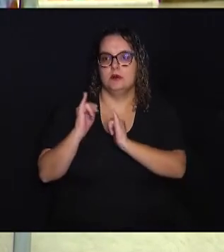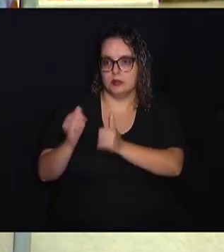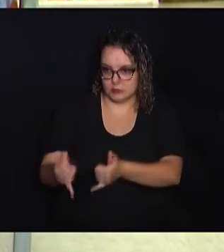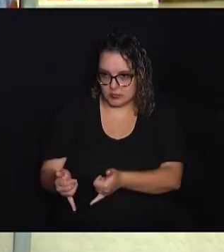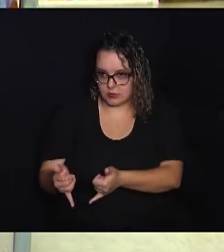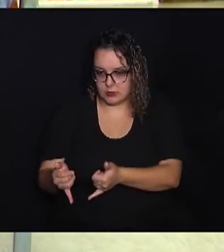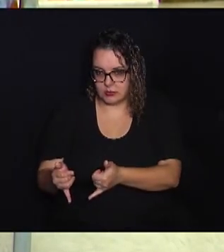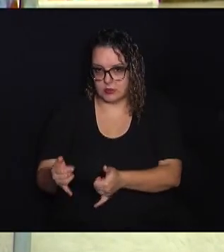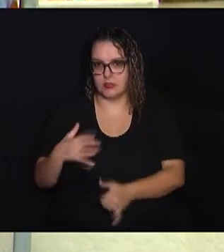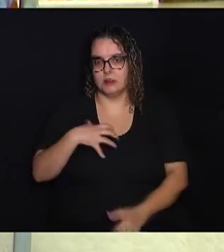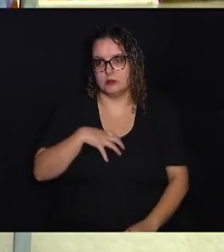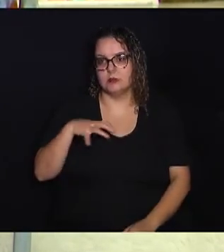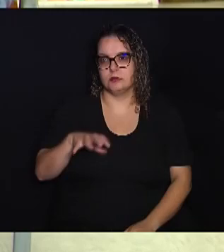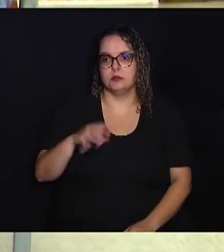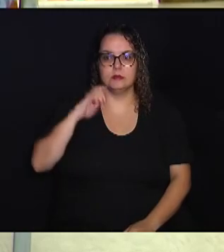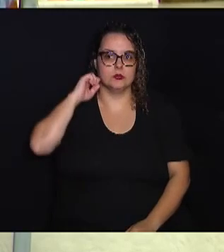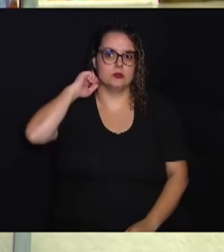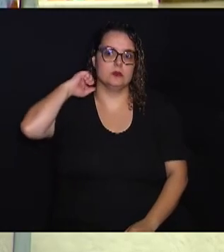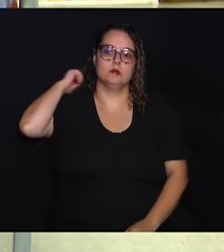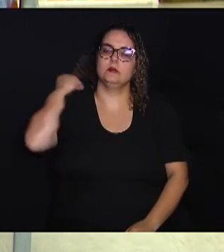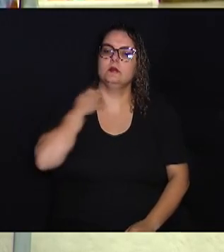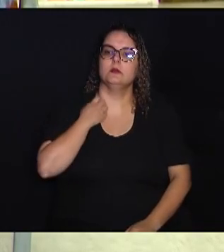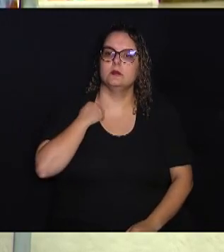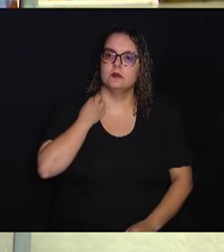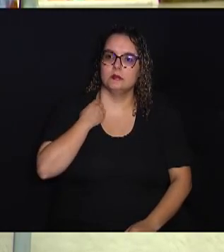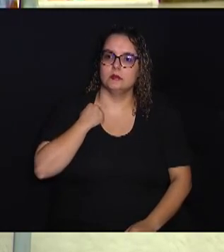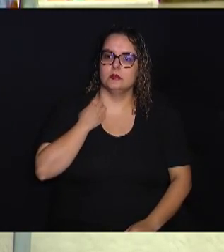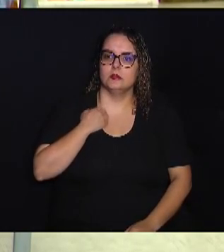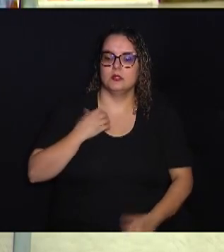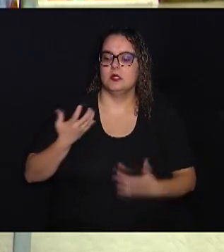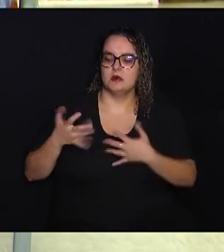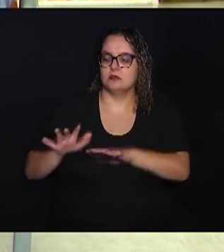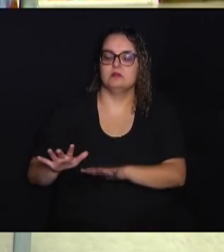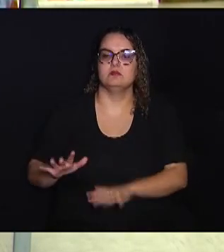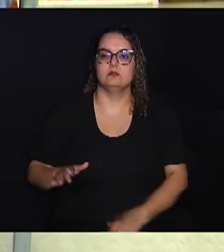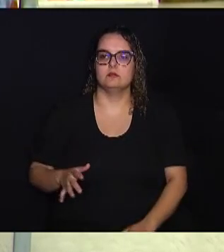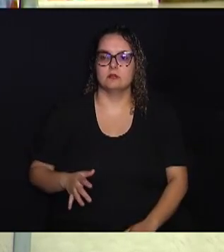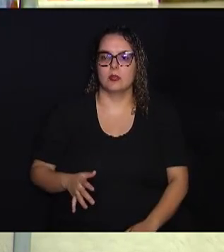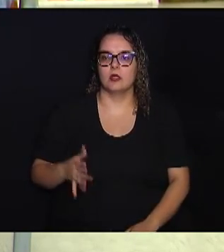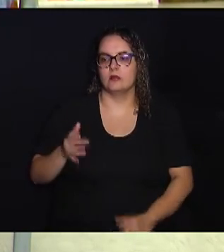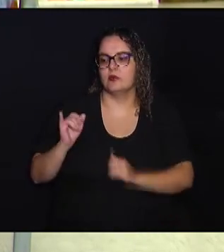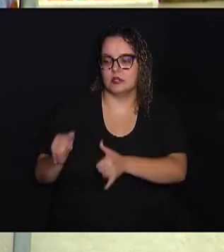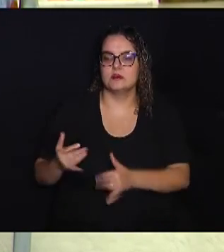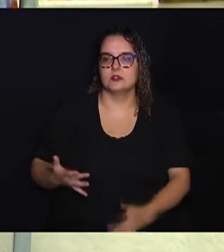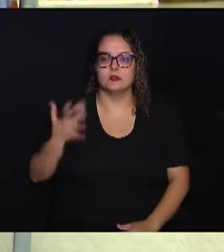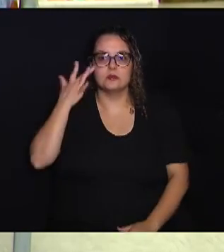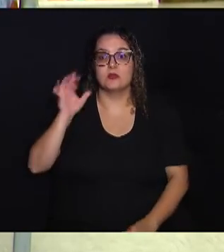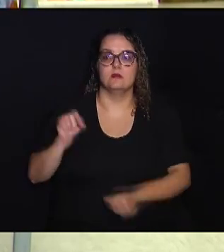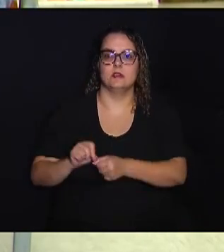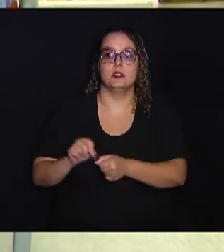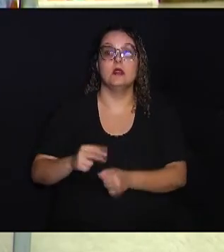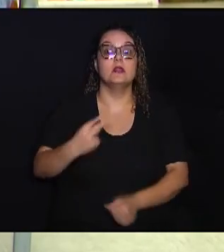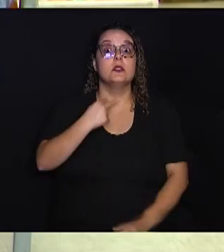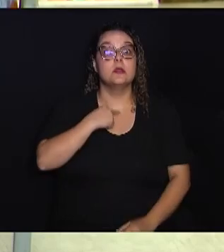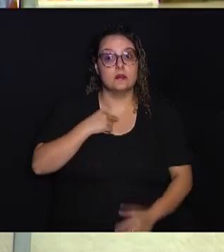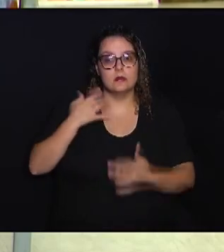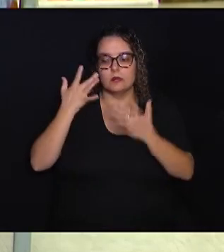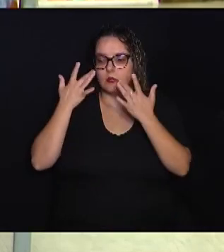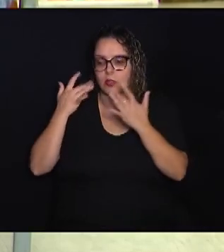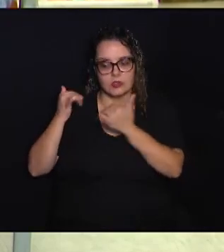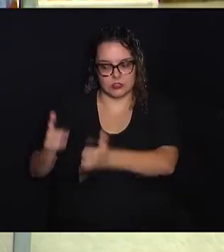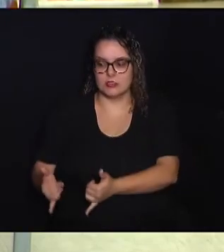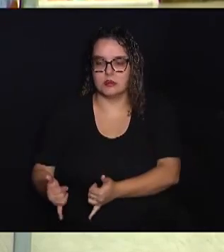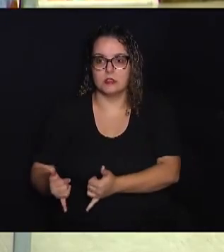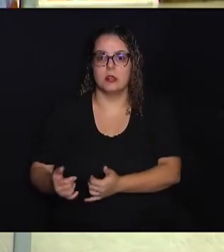essa situação de que eu não sei dessa... Então eu vou desistir. Então não pode desistir. A persistência leva